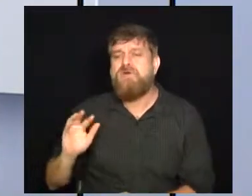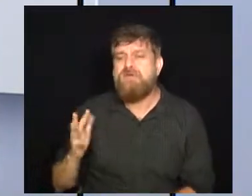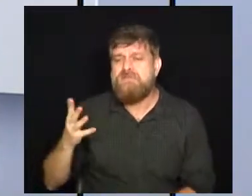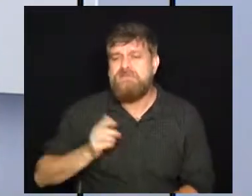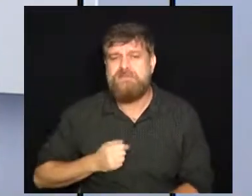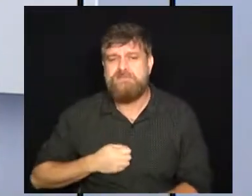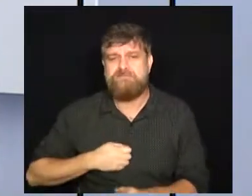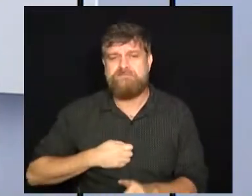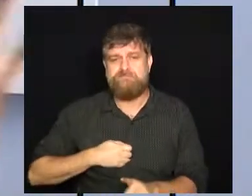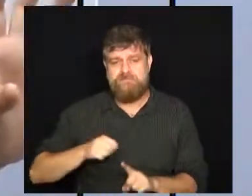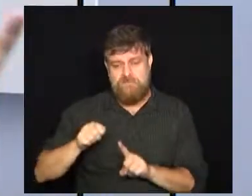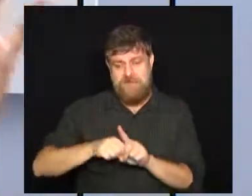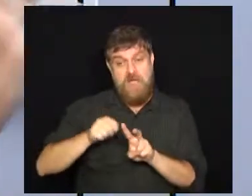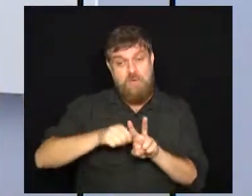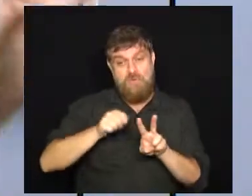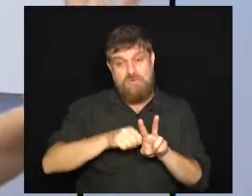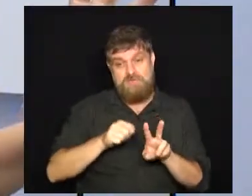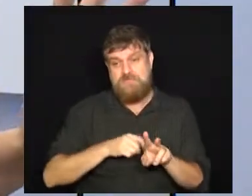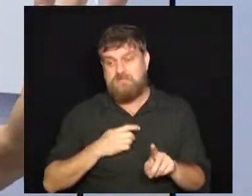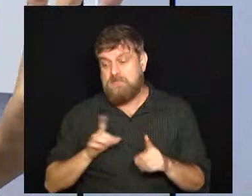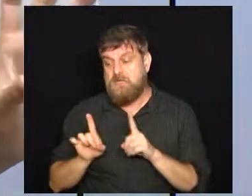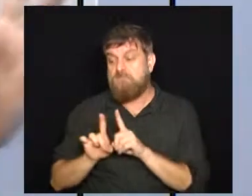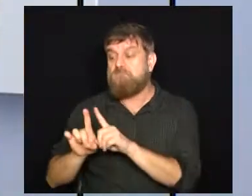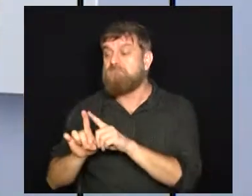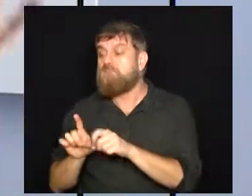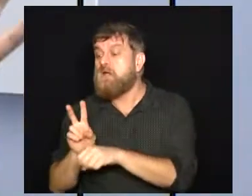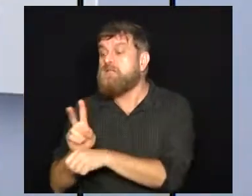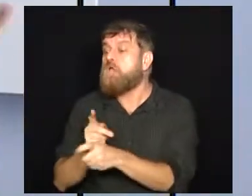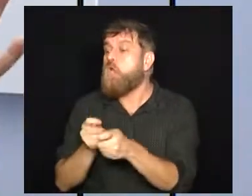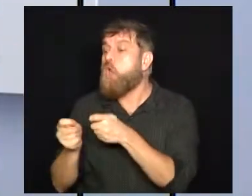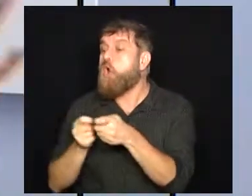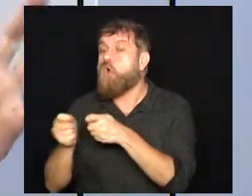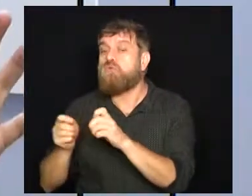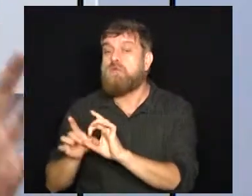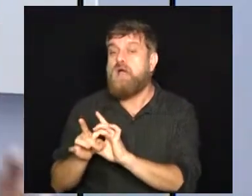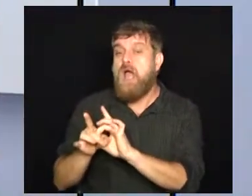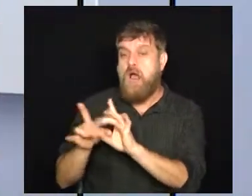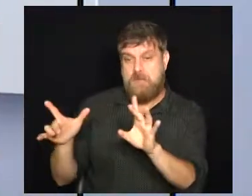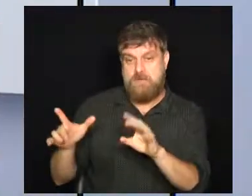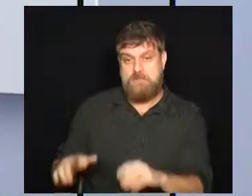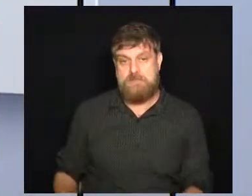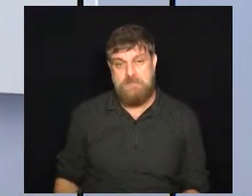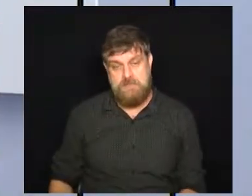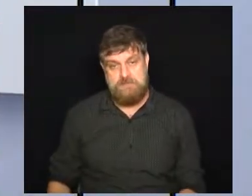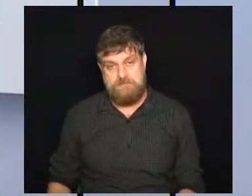meses de liberdade assistida, por exemplo. Isso é um tipo de uma penalidade que no caso,